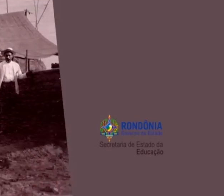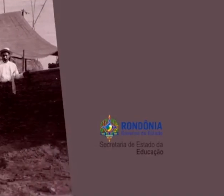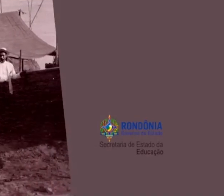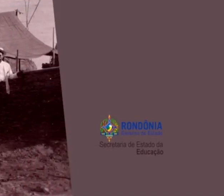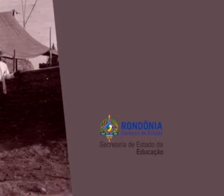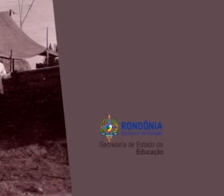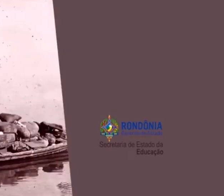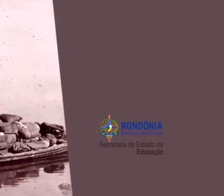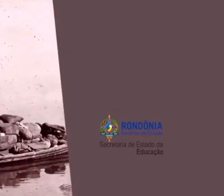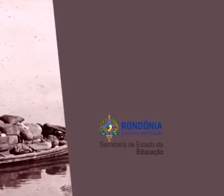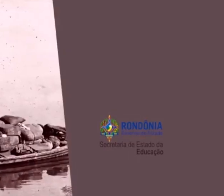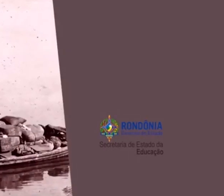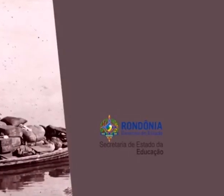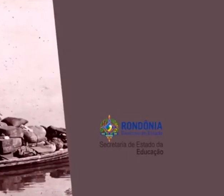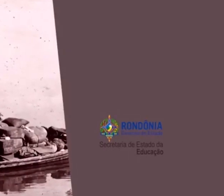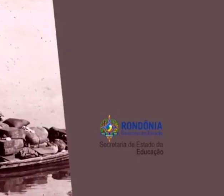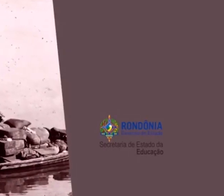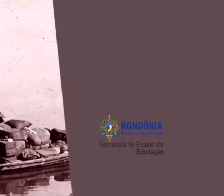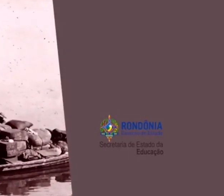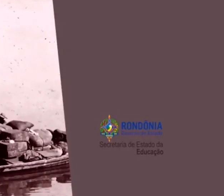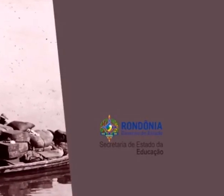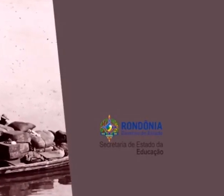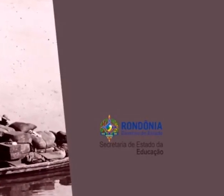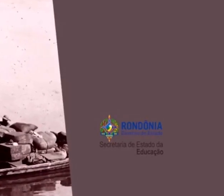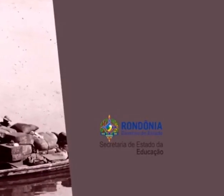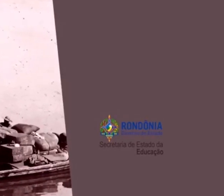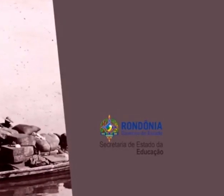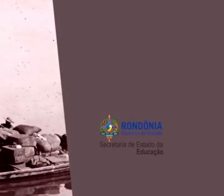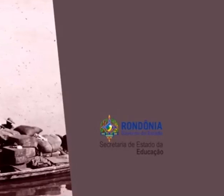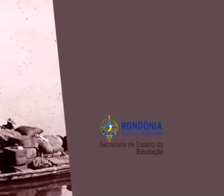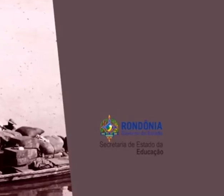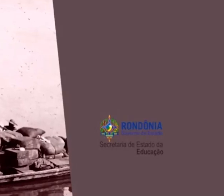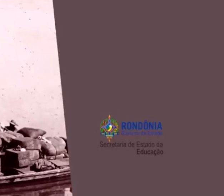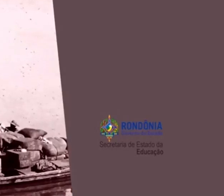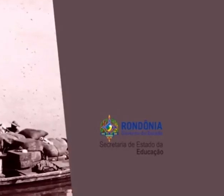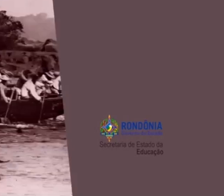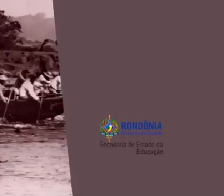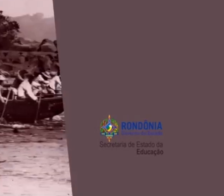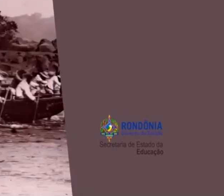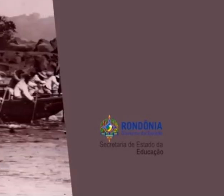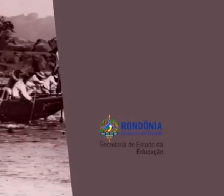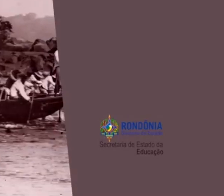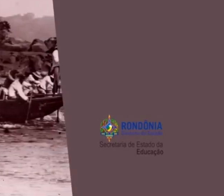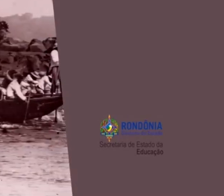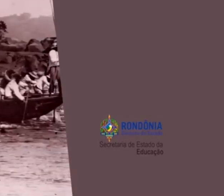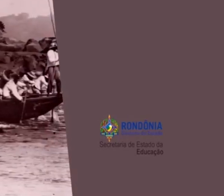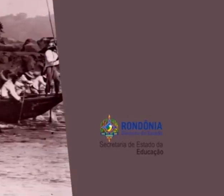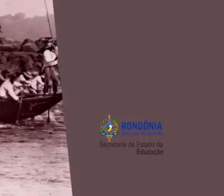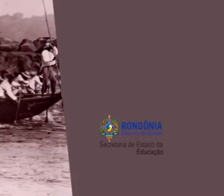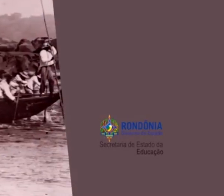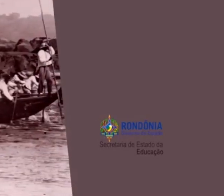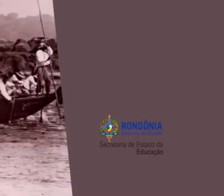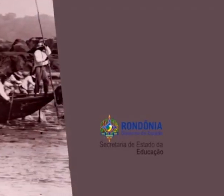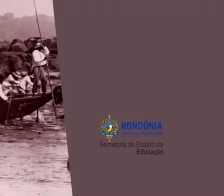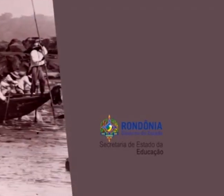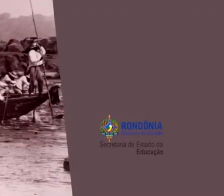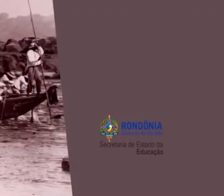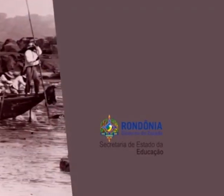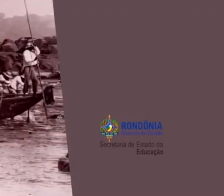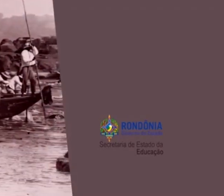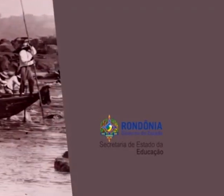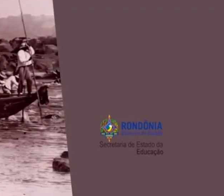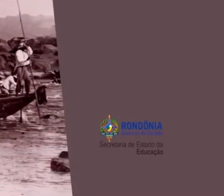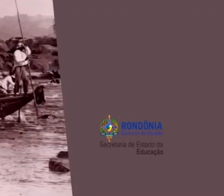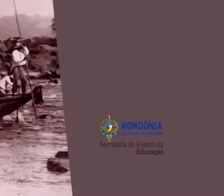povoamento coloniais iniciou-se no Madeira com o estabelecimento de missões religiosas para a catequese e a pacificação de